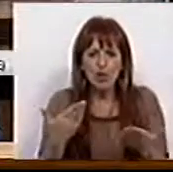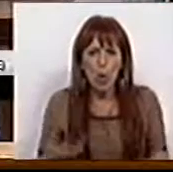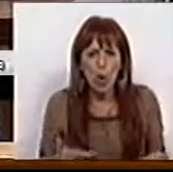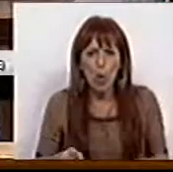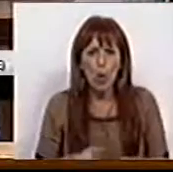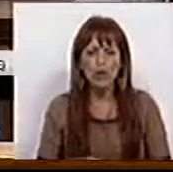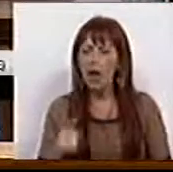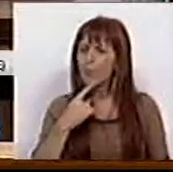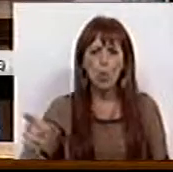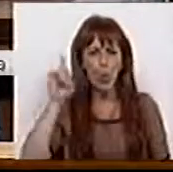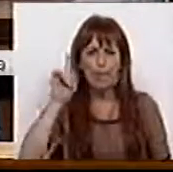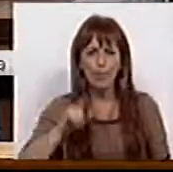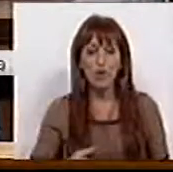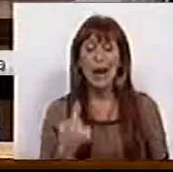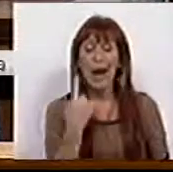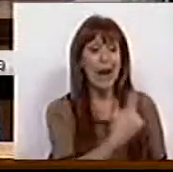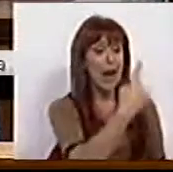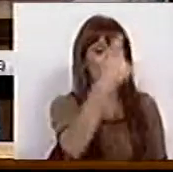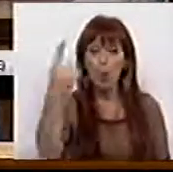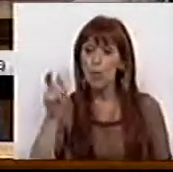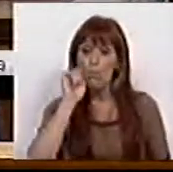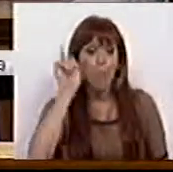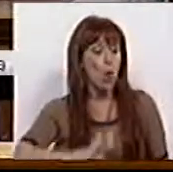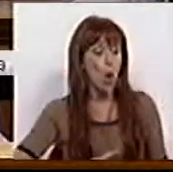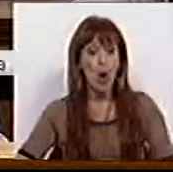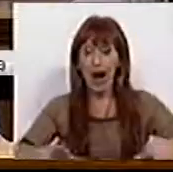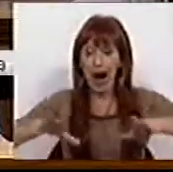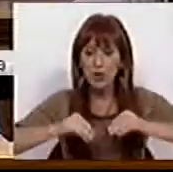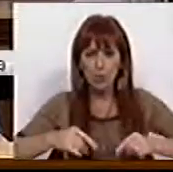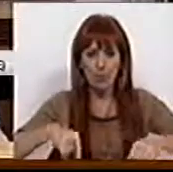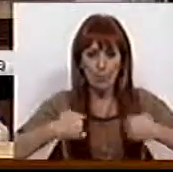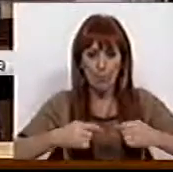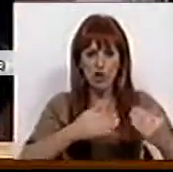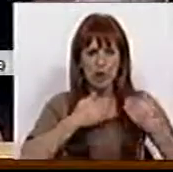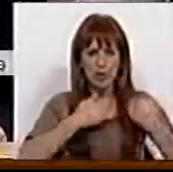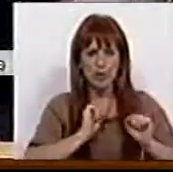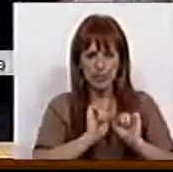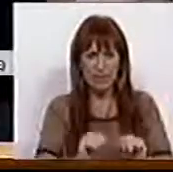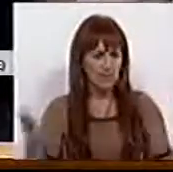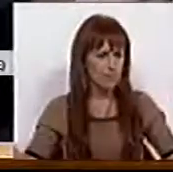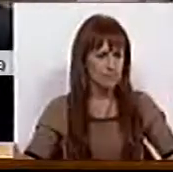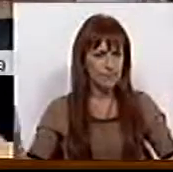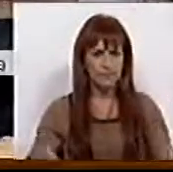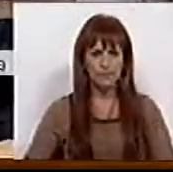hoje é tão importante, que cada um e cada uma assuma as suas responsabilidades.